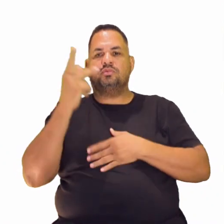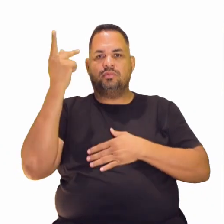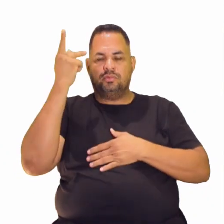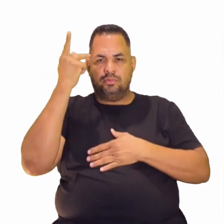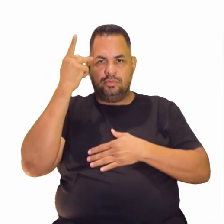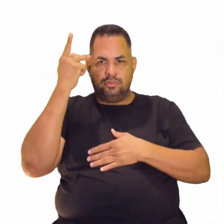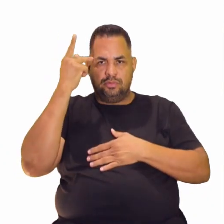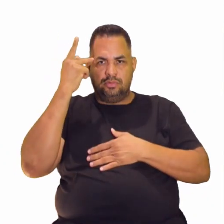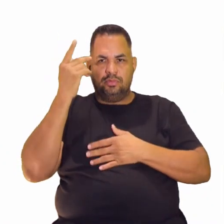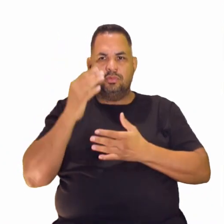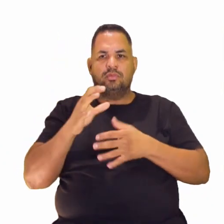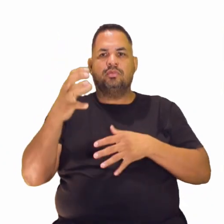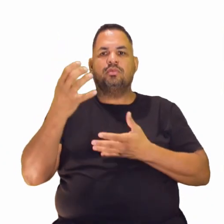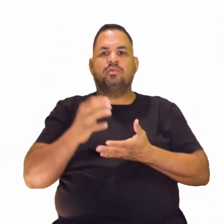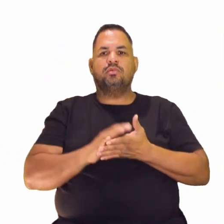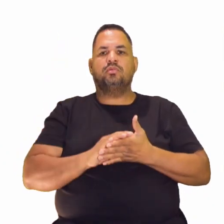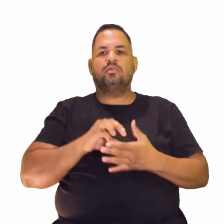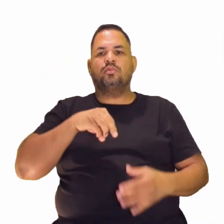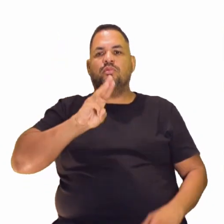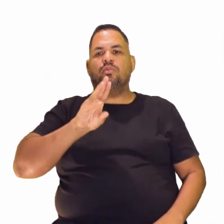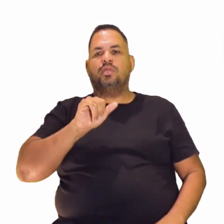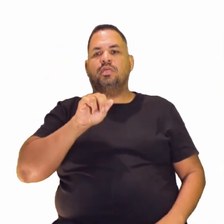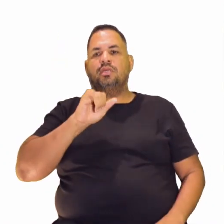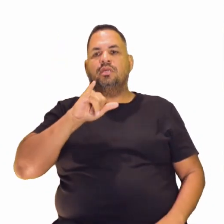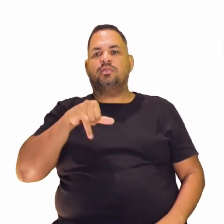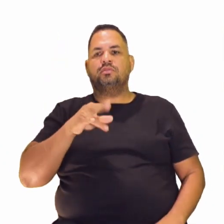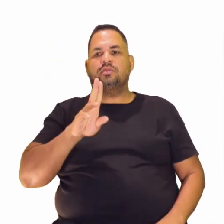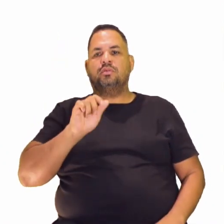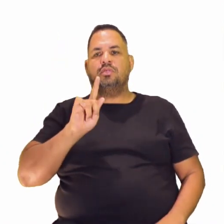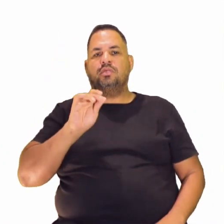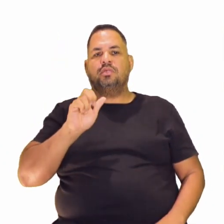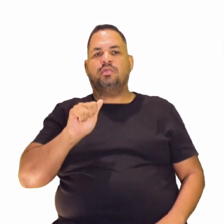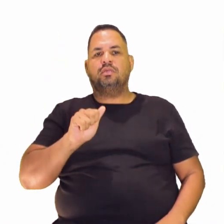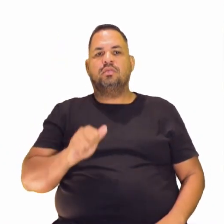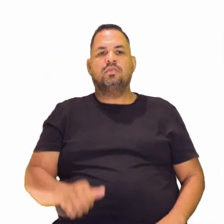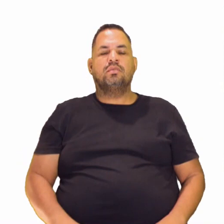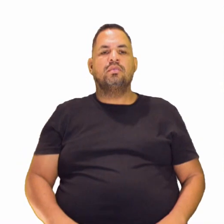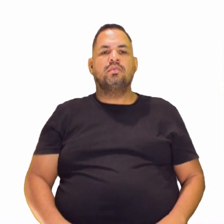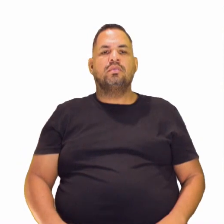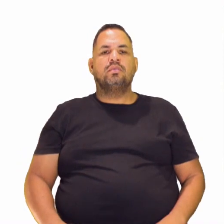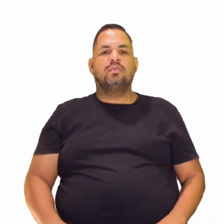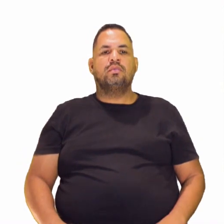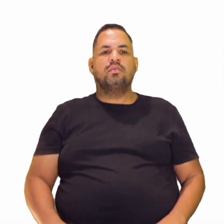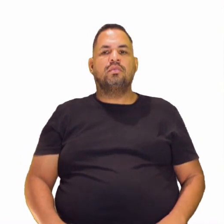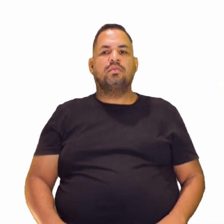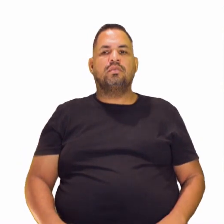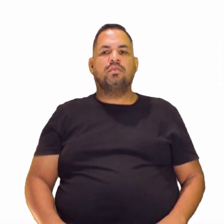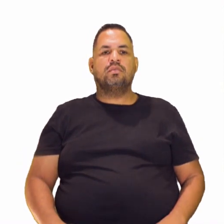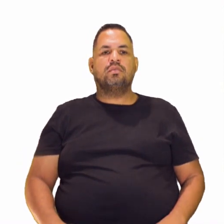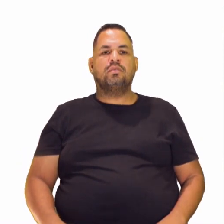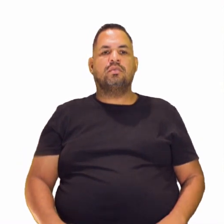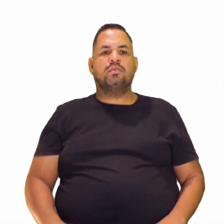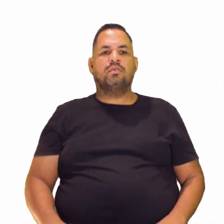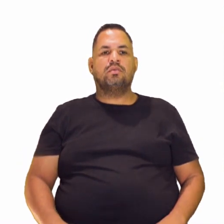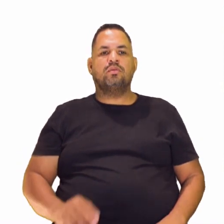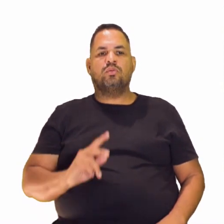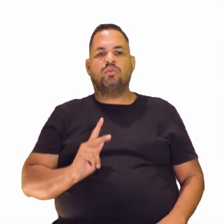O Erá Jeguaca Mirim, ou seja, o Kunumi